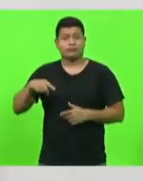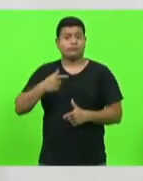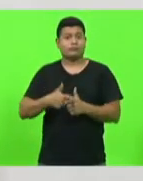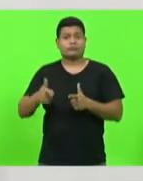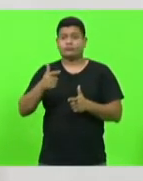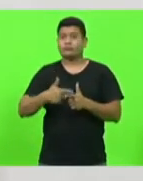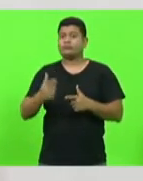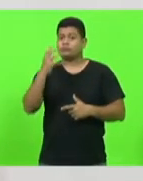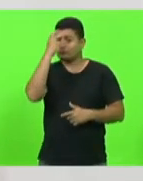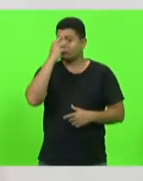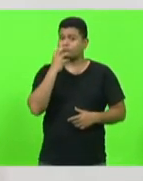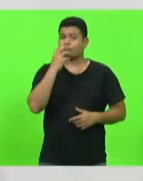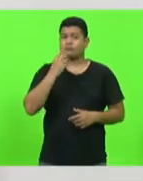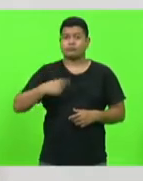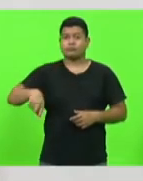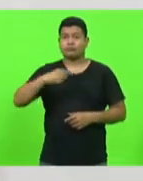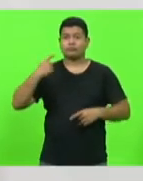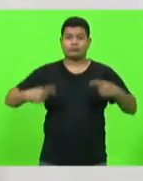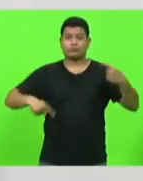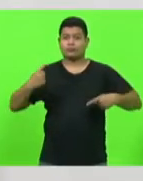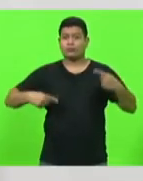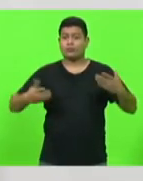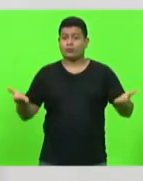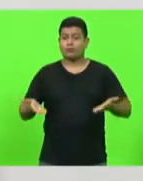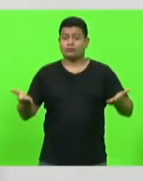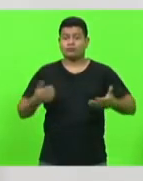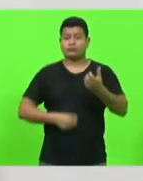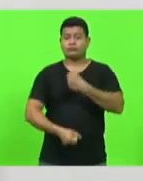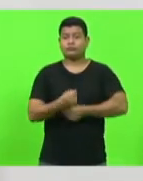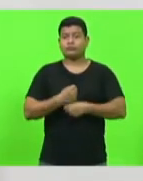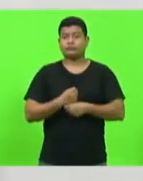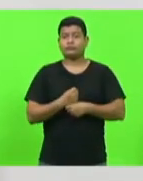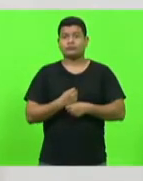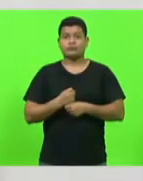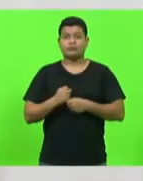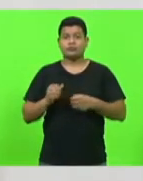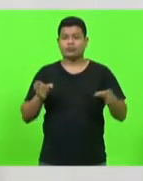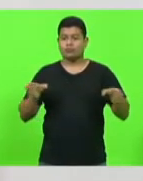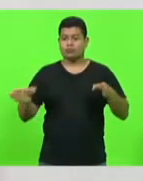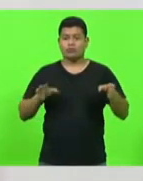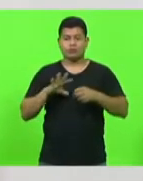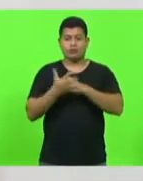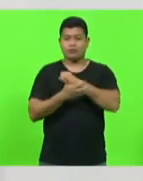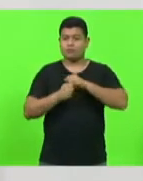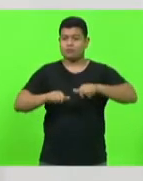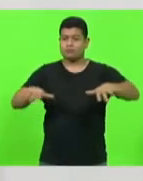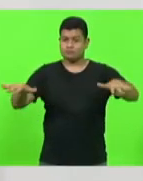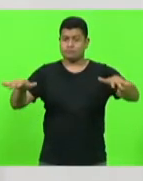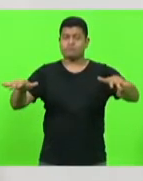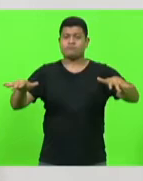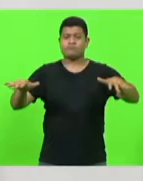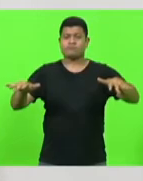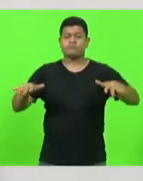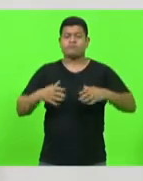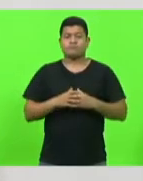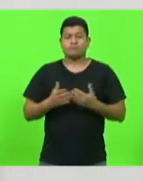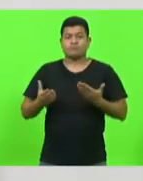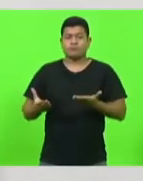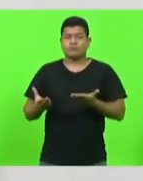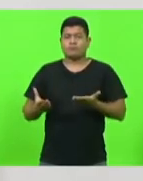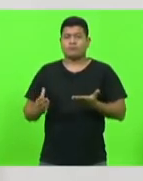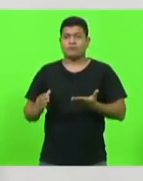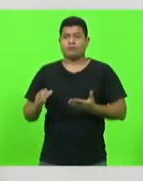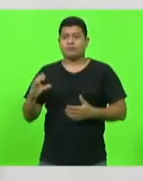Nós debatemos agora, neste último ano, a questão da pandemia. O aquecimento